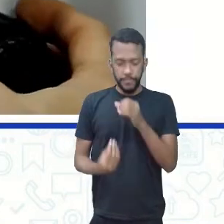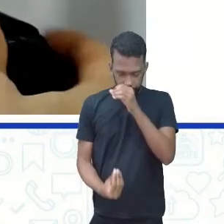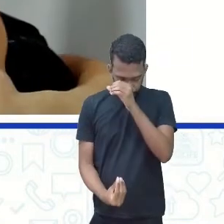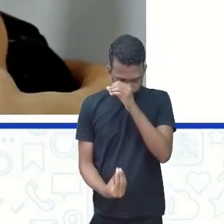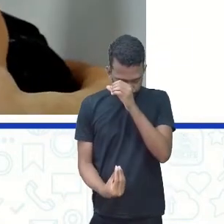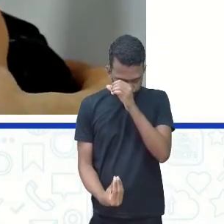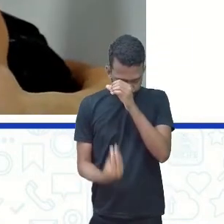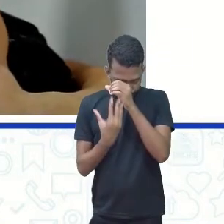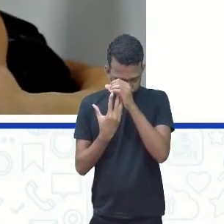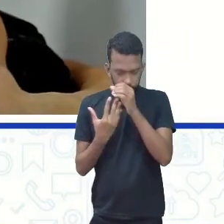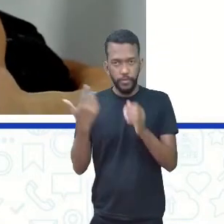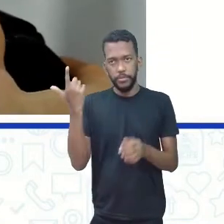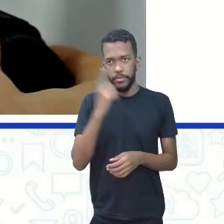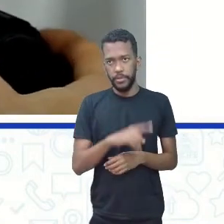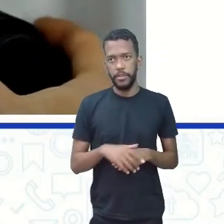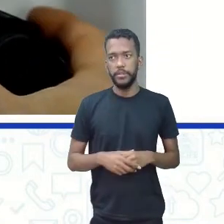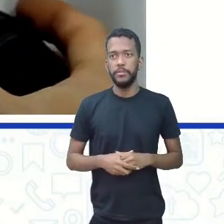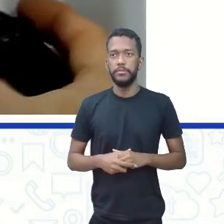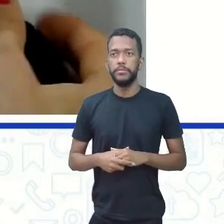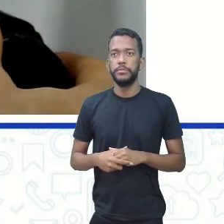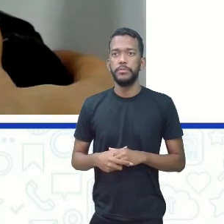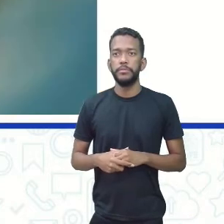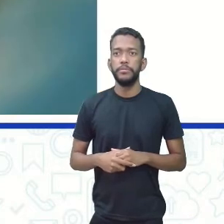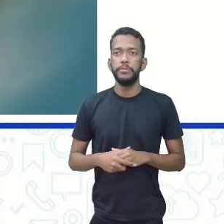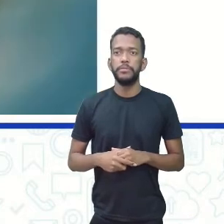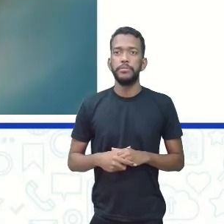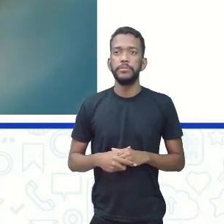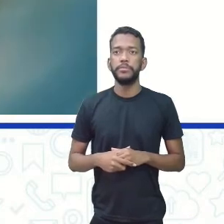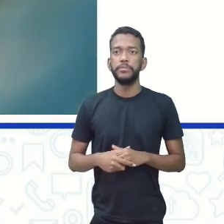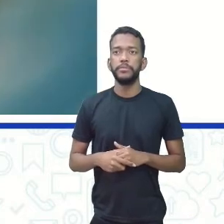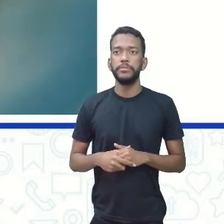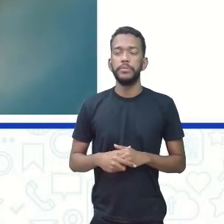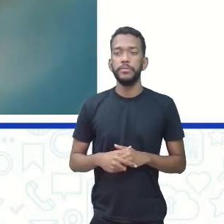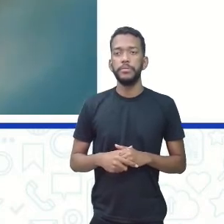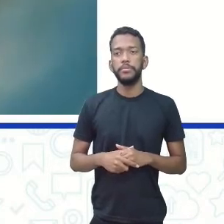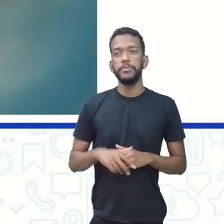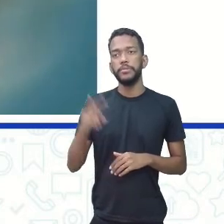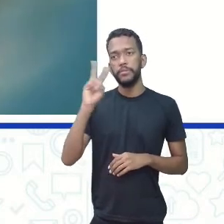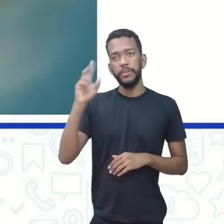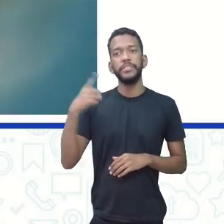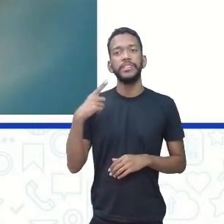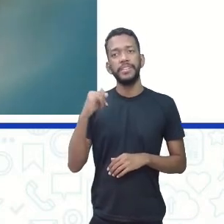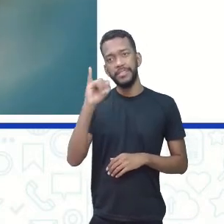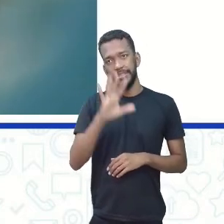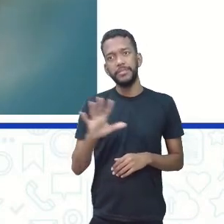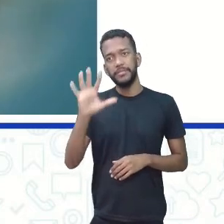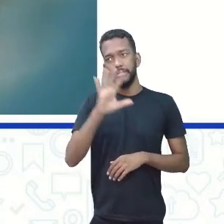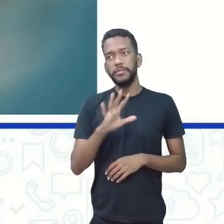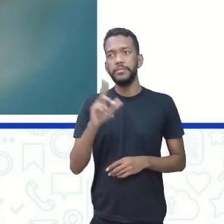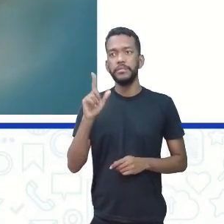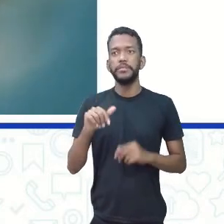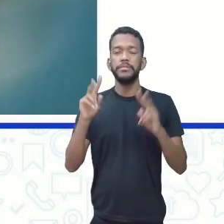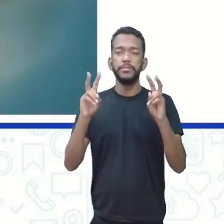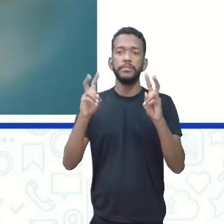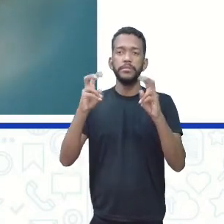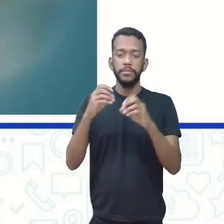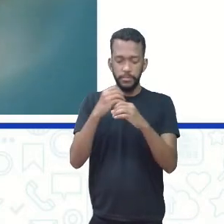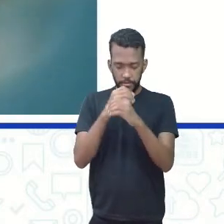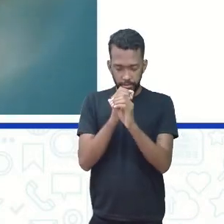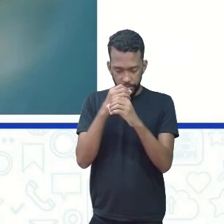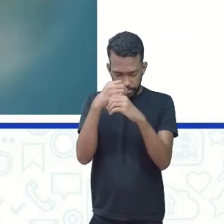na hora da observação. E aí, eu trouxe essa outra imagem, é a questão aí do